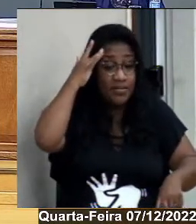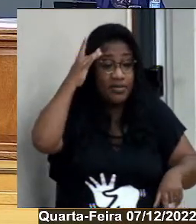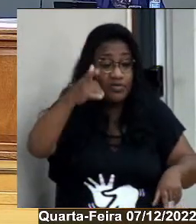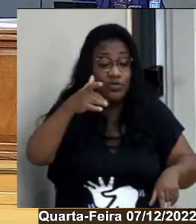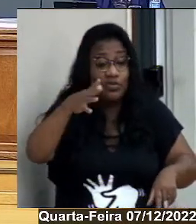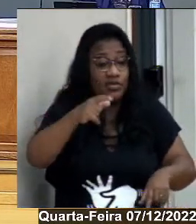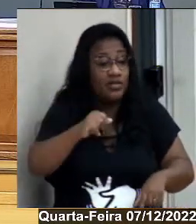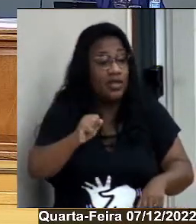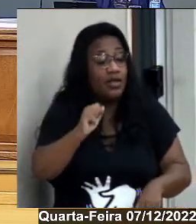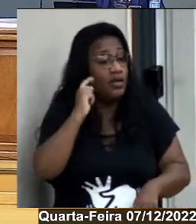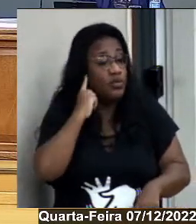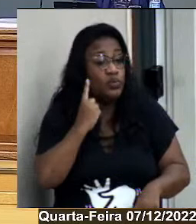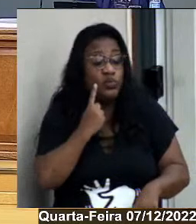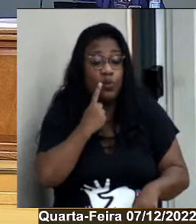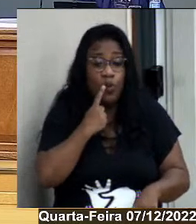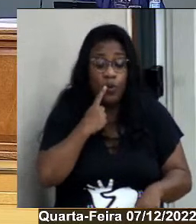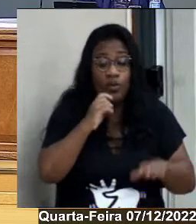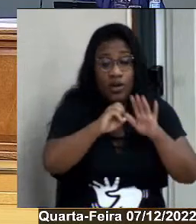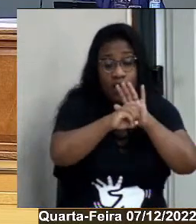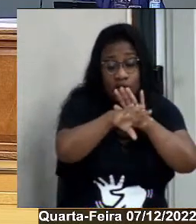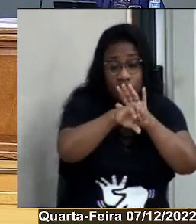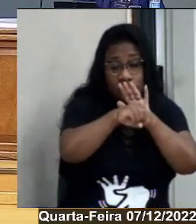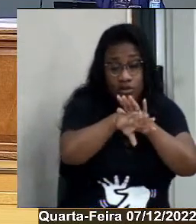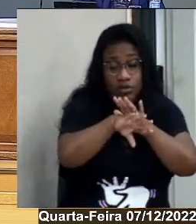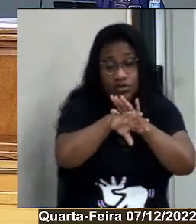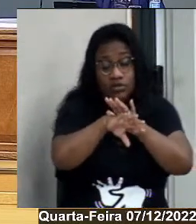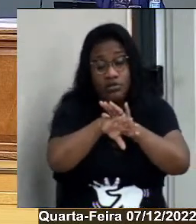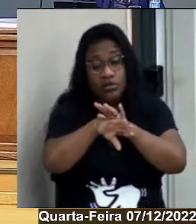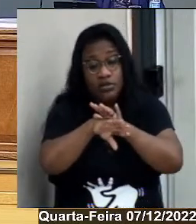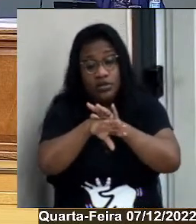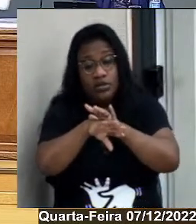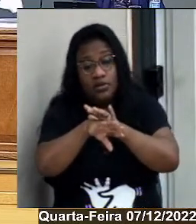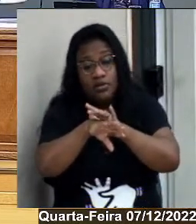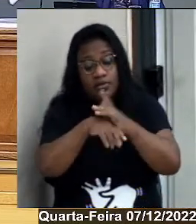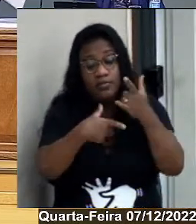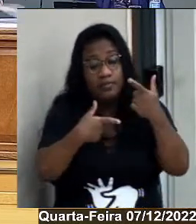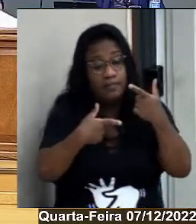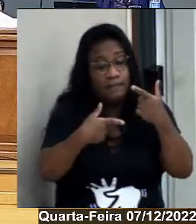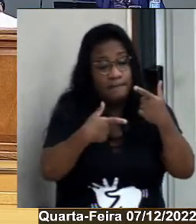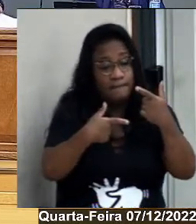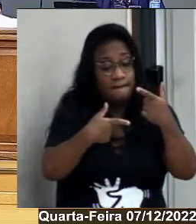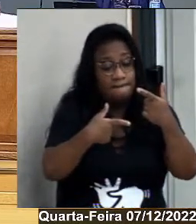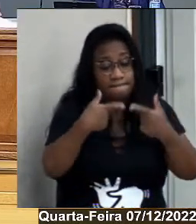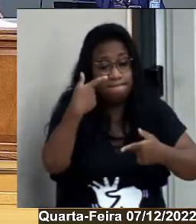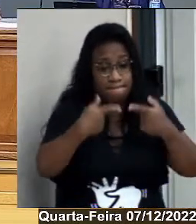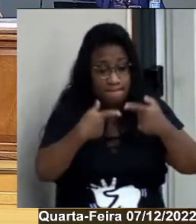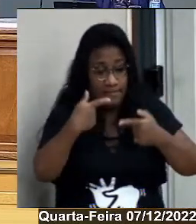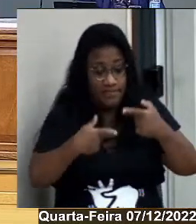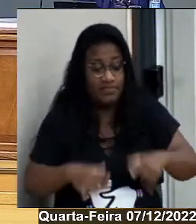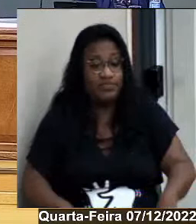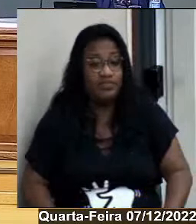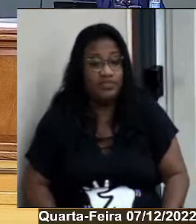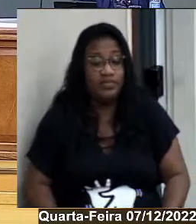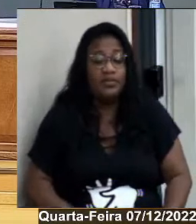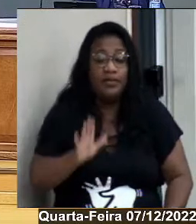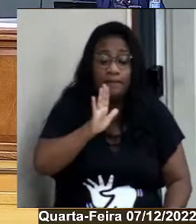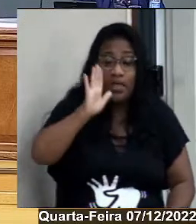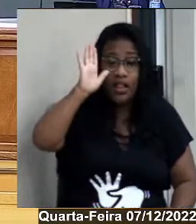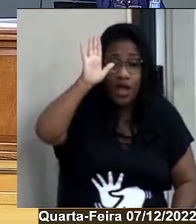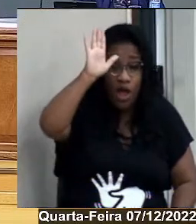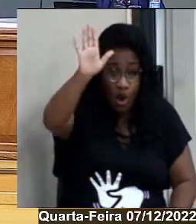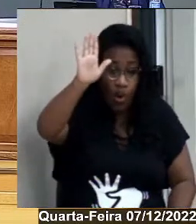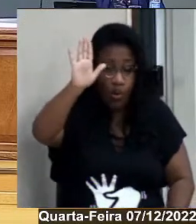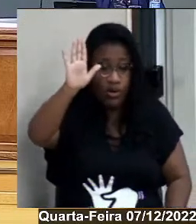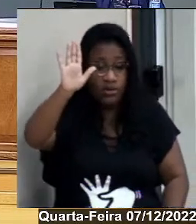portadora de deficiência auditiva. As indicações estão em discussão, presidente. O bloco de indicações está em discussão. Pela